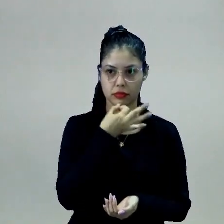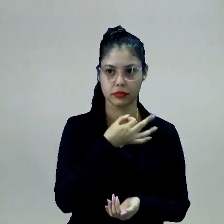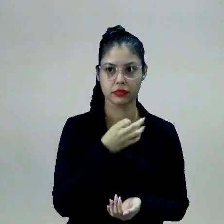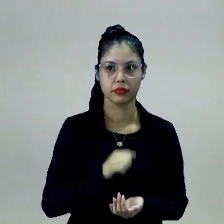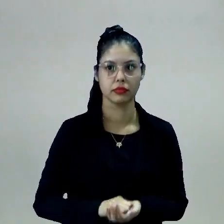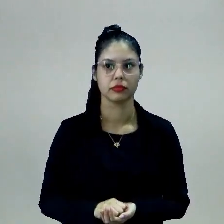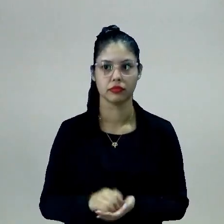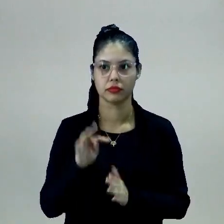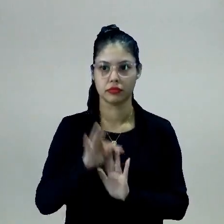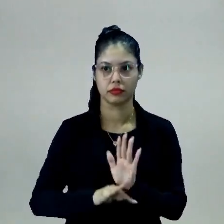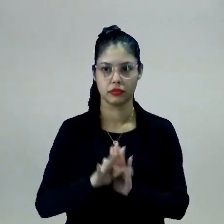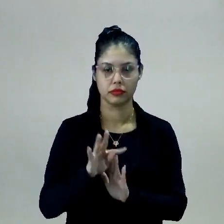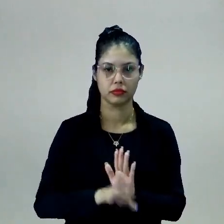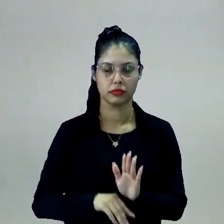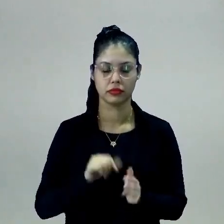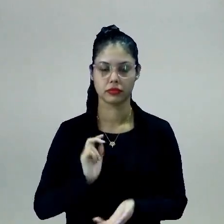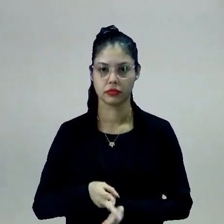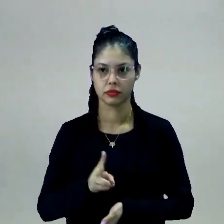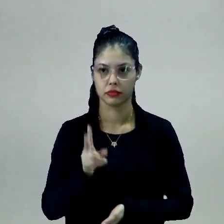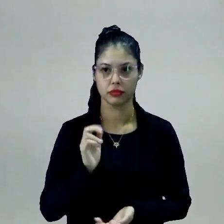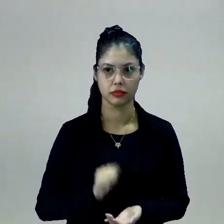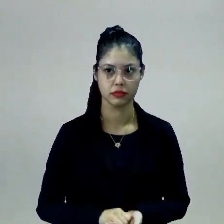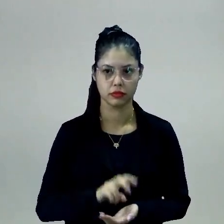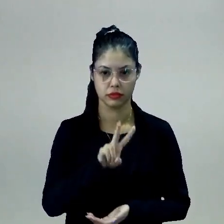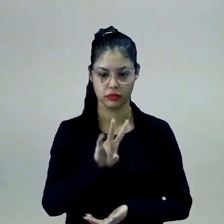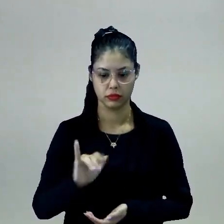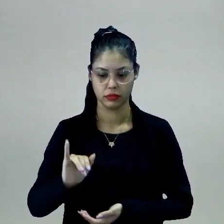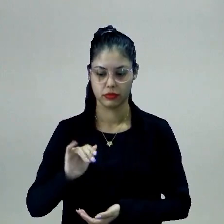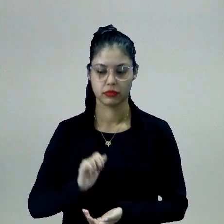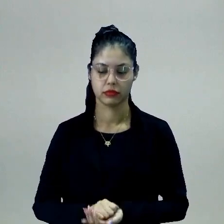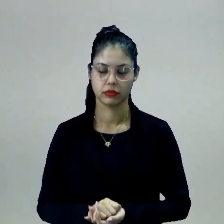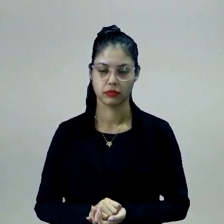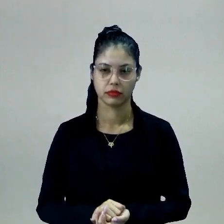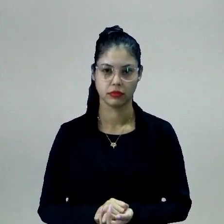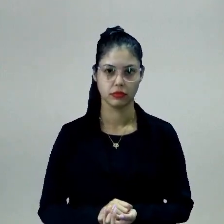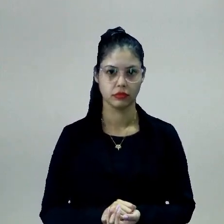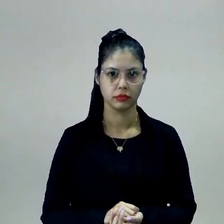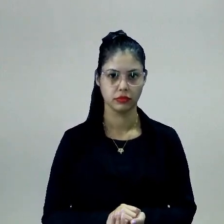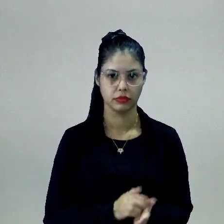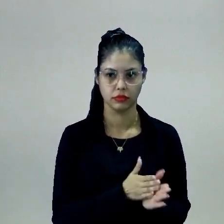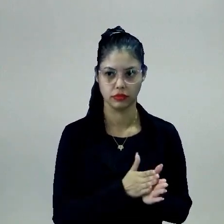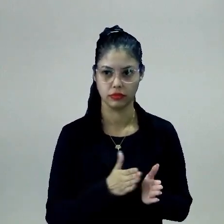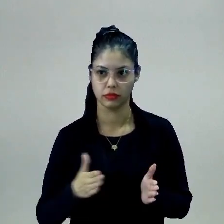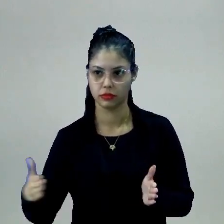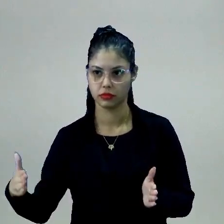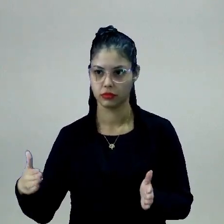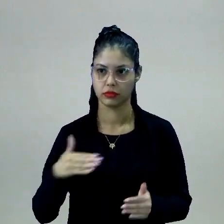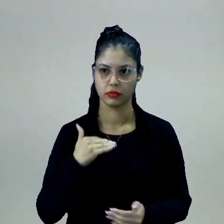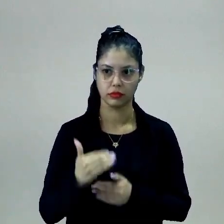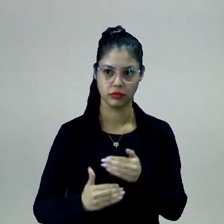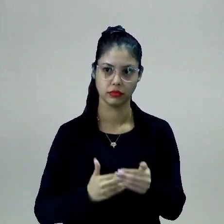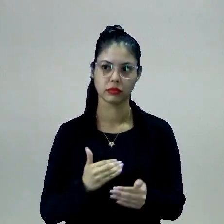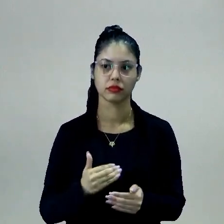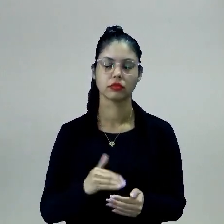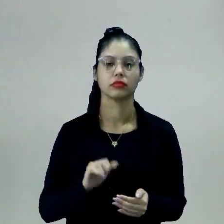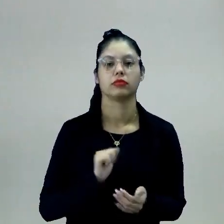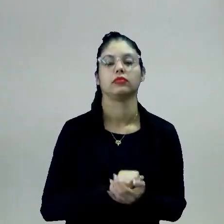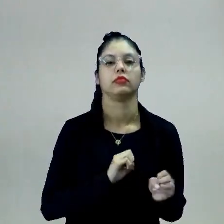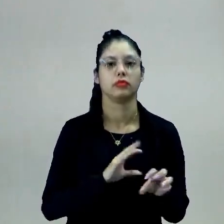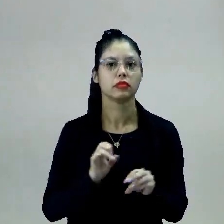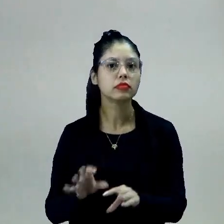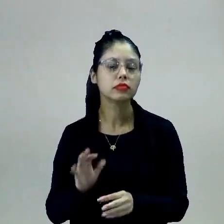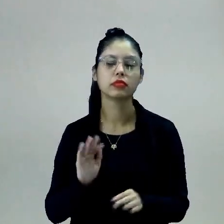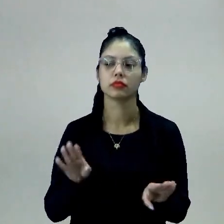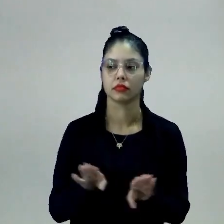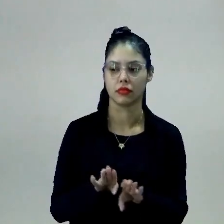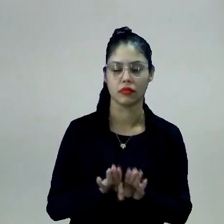argumentativo, é um texto que ele é prevalecente, né, que ele vai aí ser contínuo dentro do processo de ensino-aprendizagem.